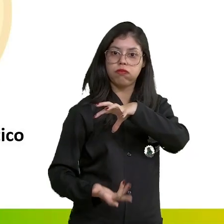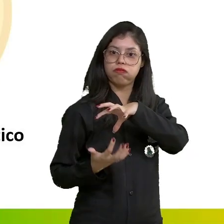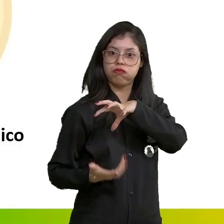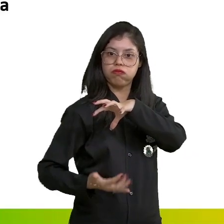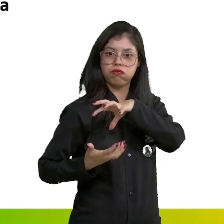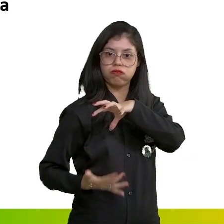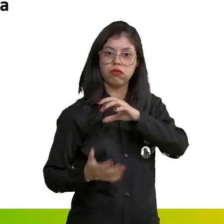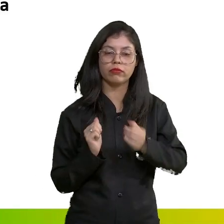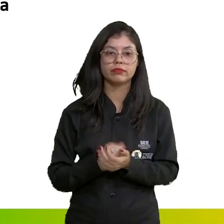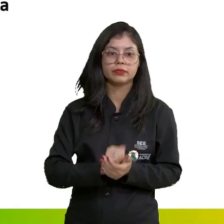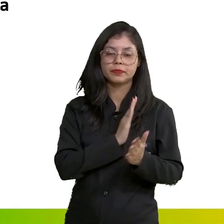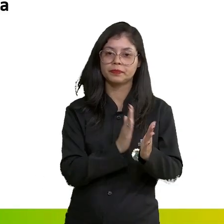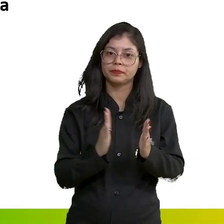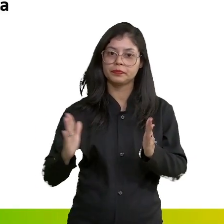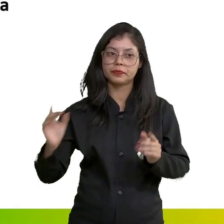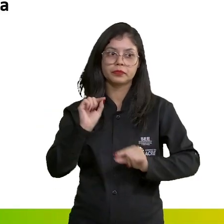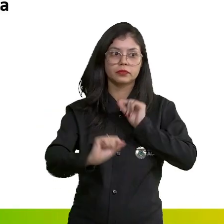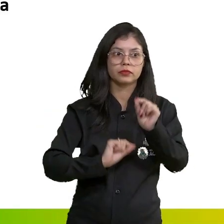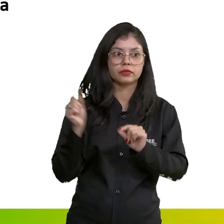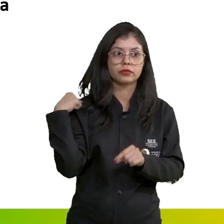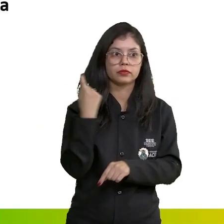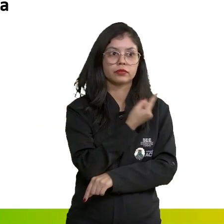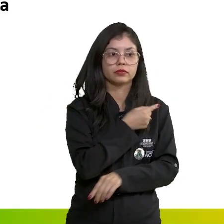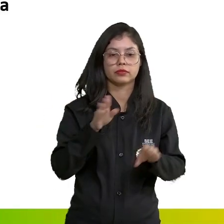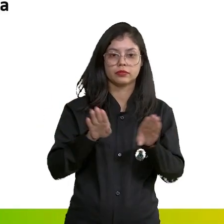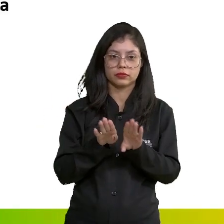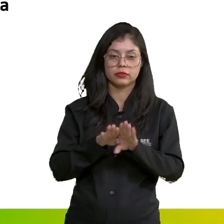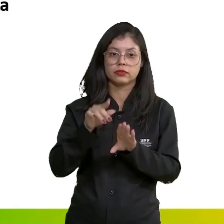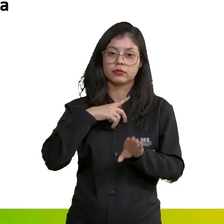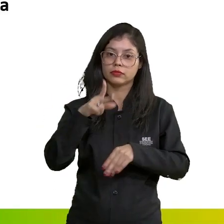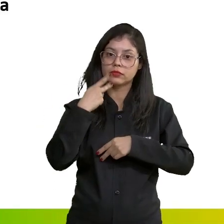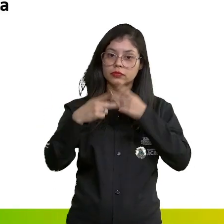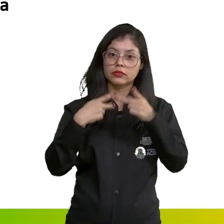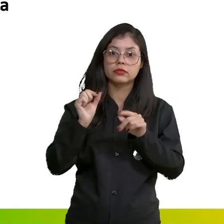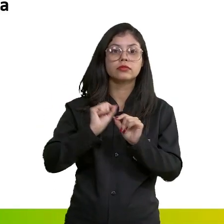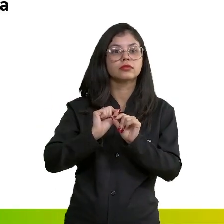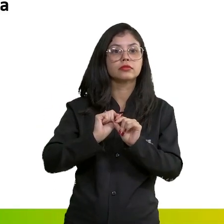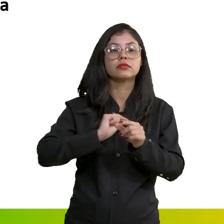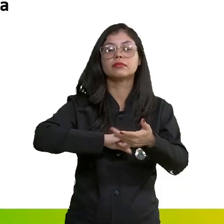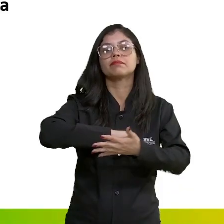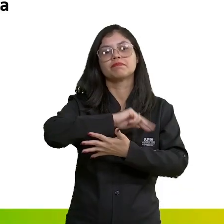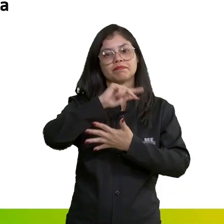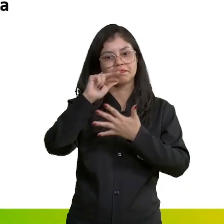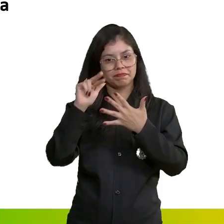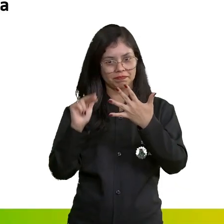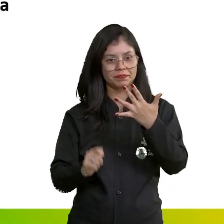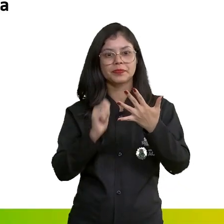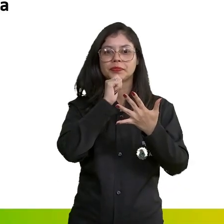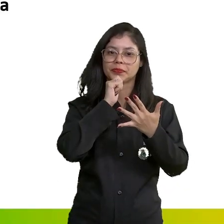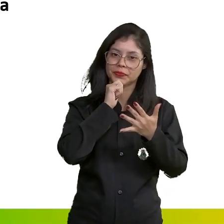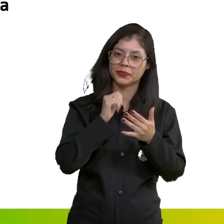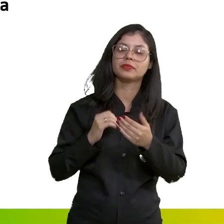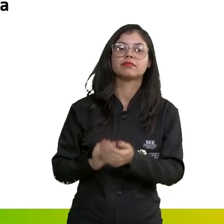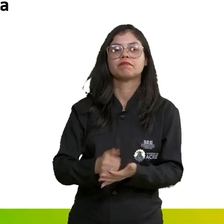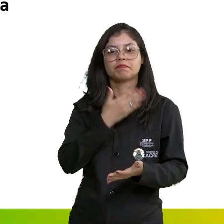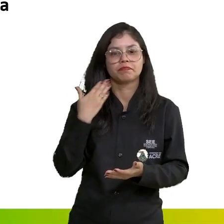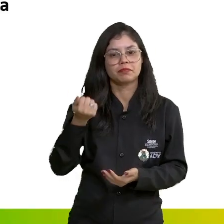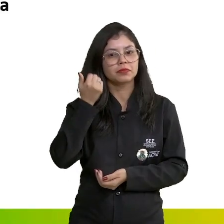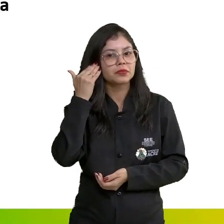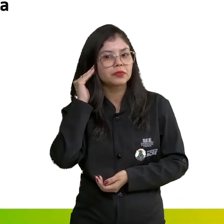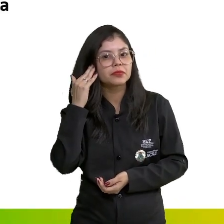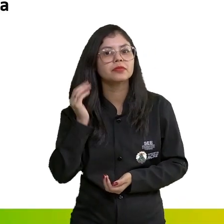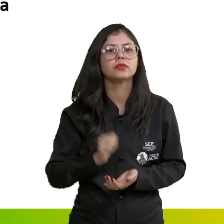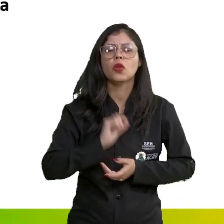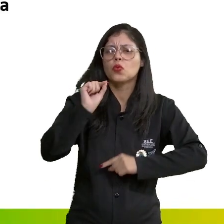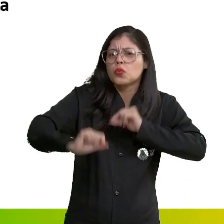ok? Seguindo aqui, pessoal, a gente também está falando de variáveis. Vamos falar um pouquinho aí para entender melhor.